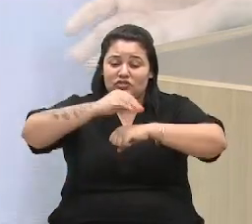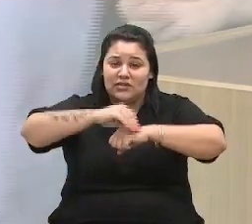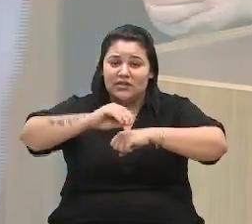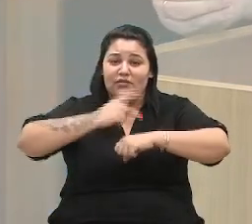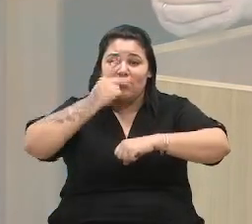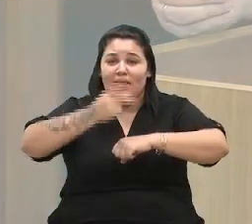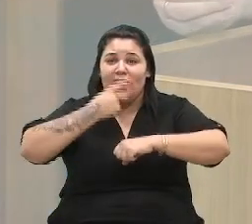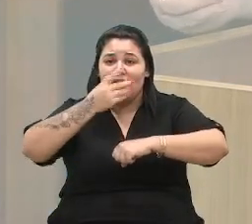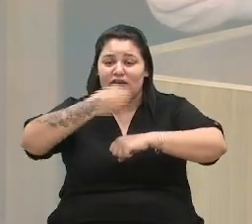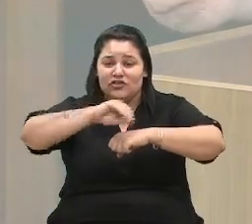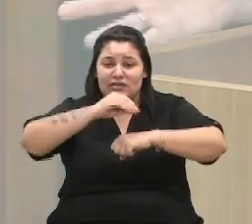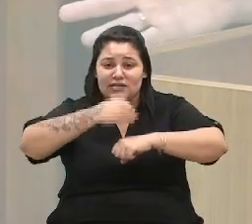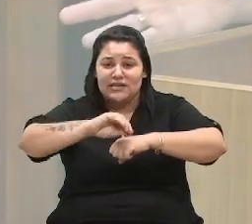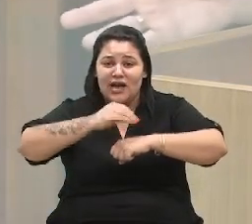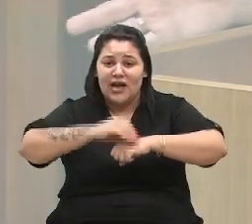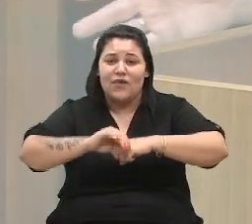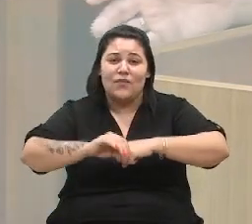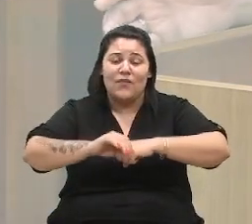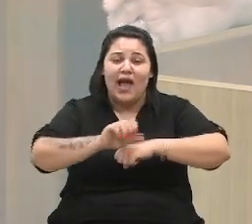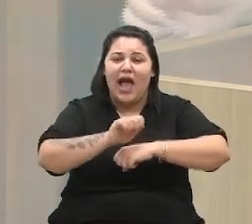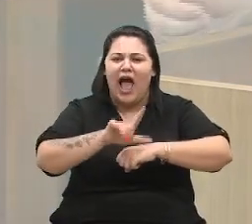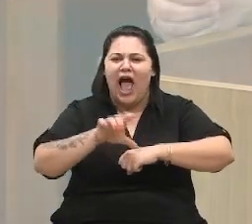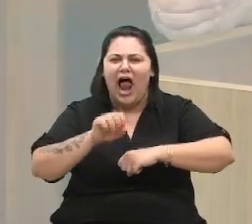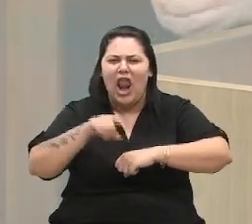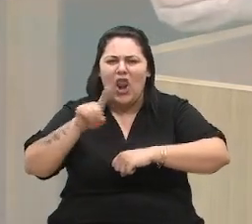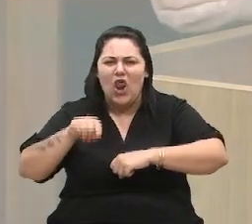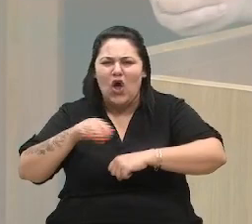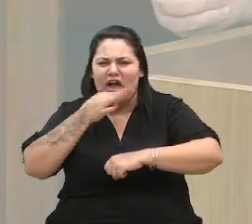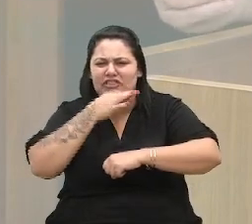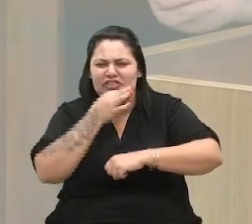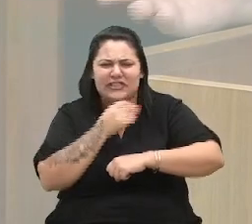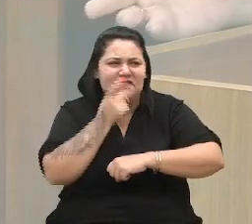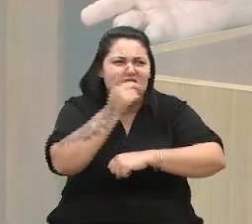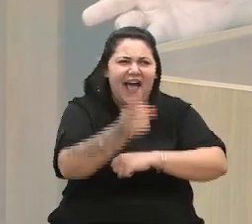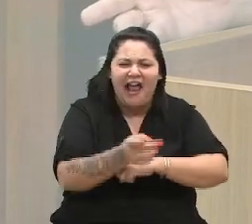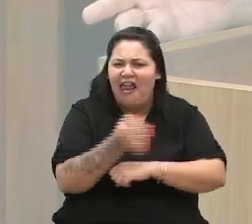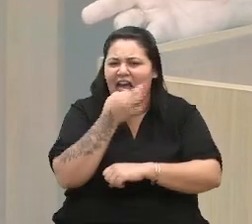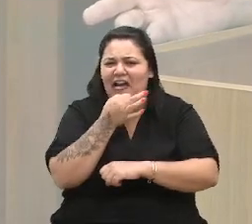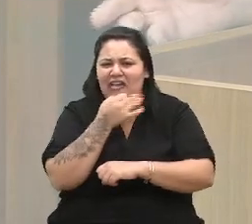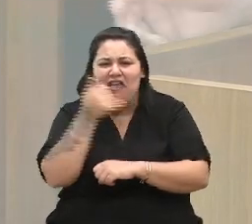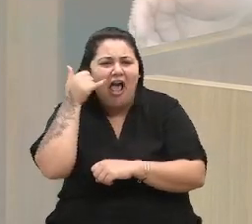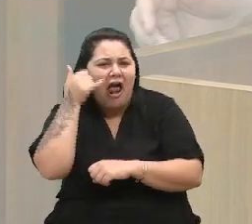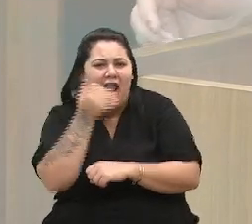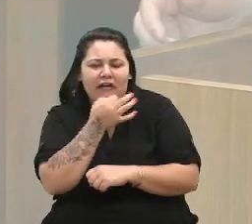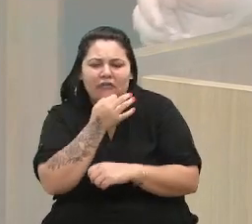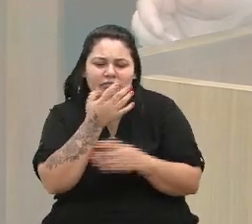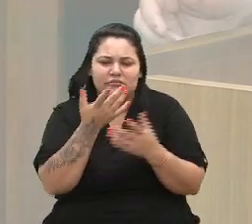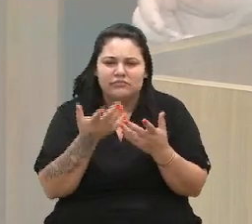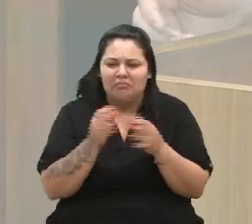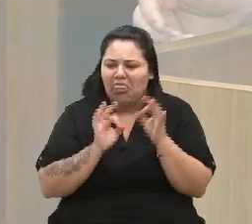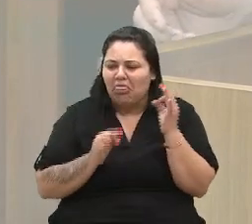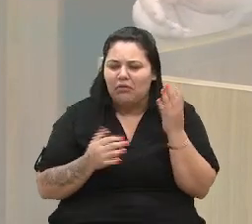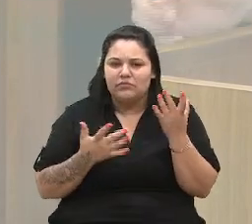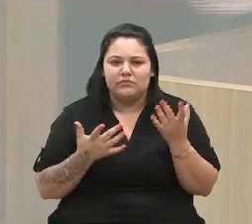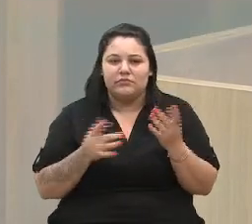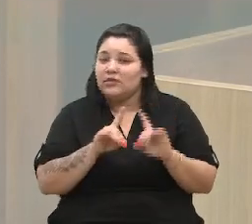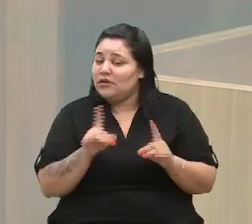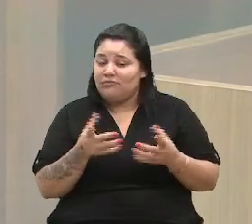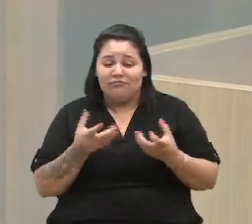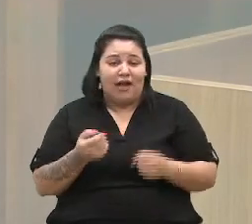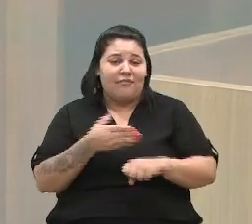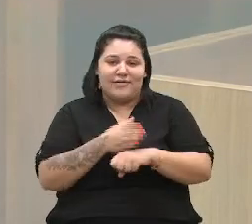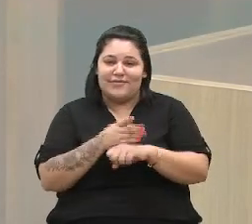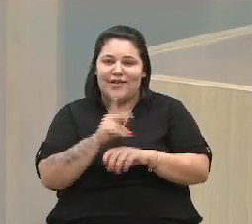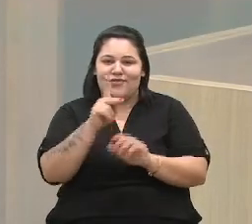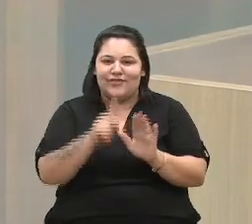que era indicação, que era Alô Caxias, que era Fala Caxias, que era não sei o quê. Ela também não será contemplada, porque